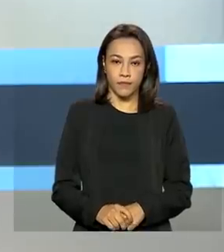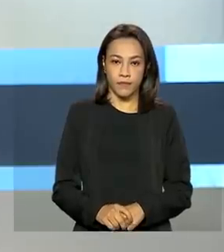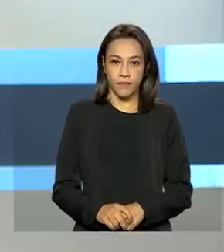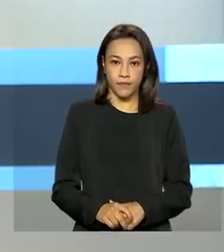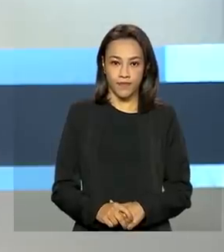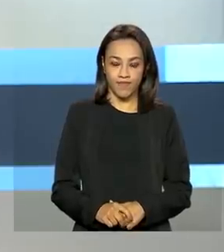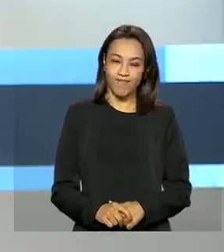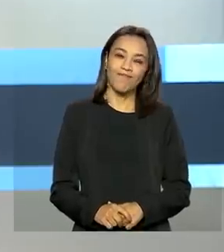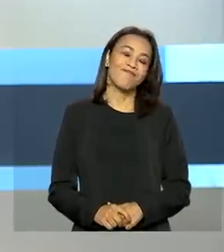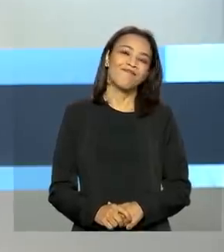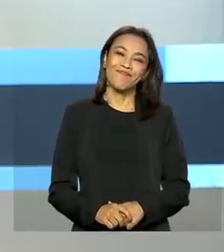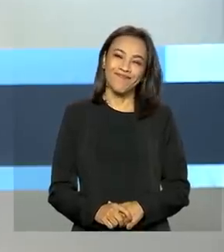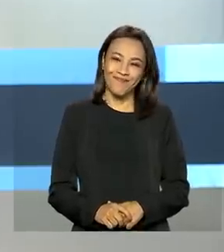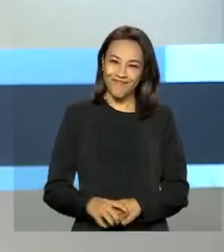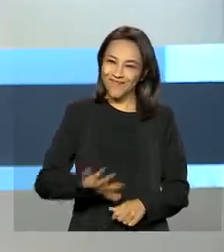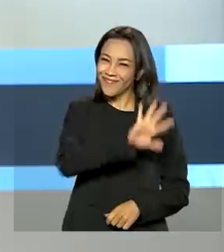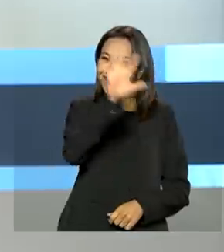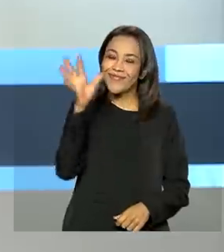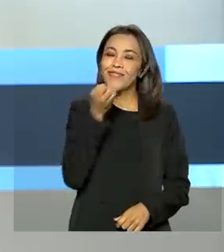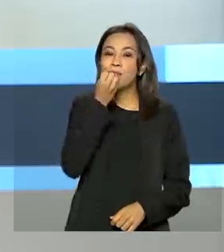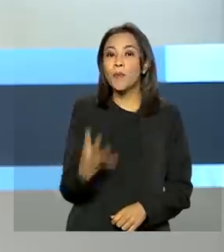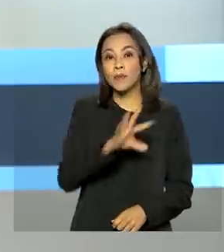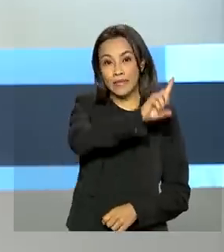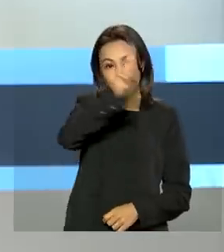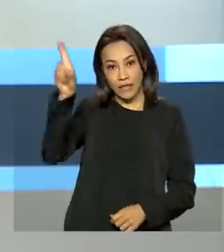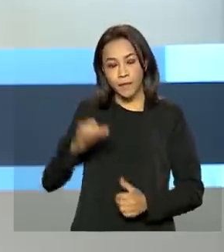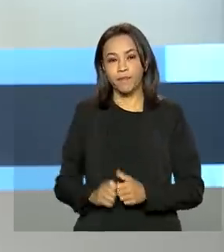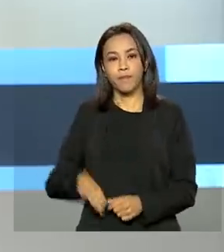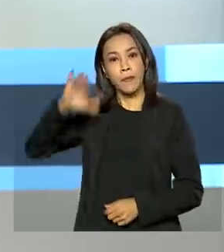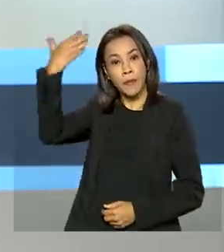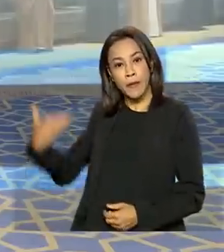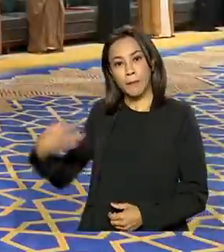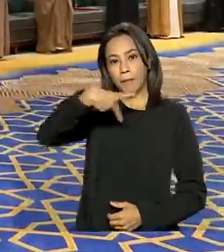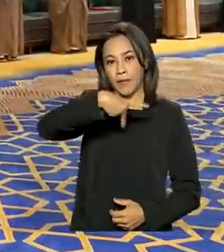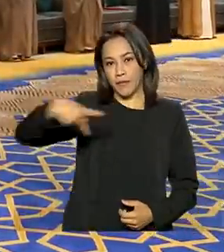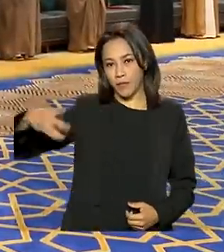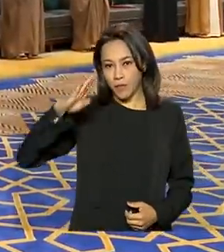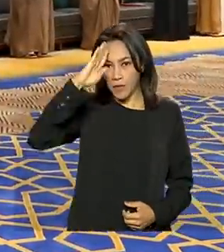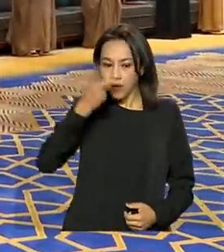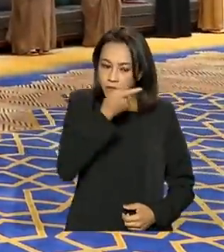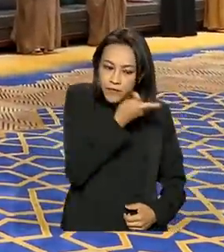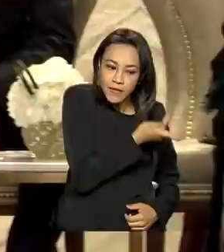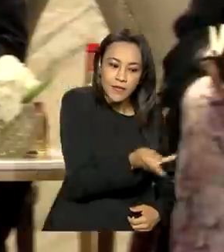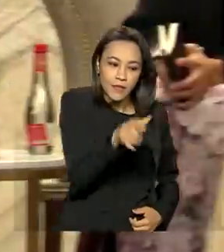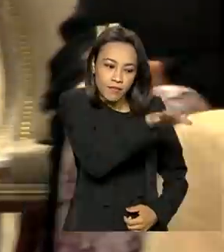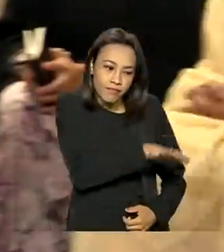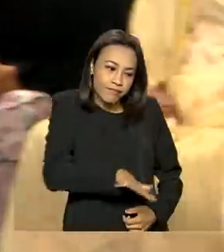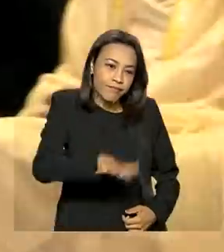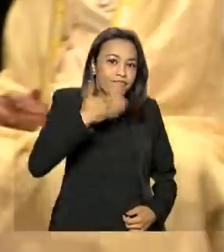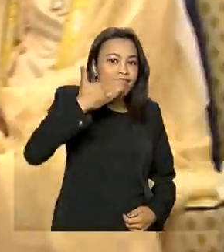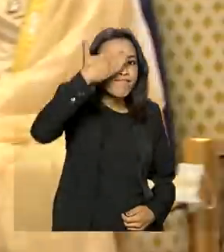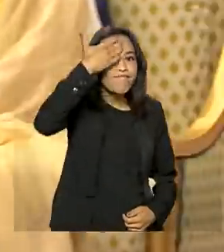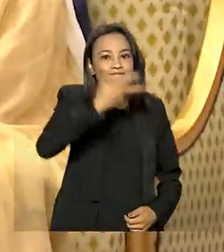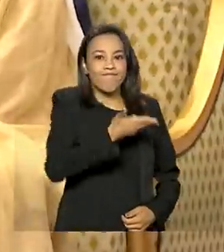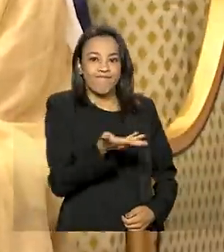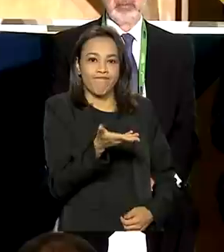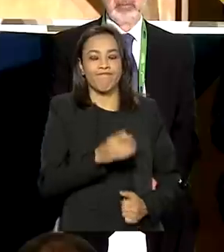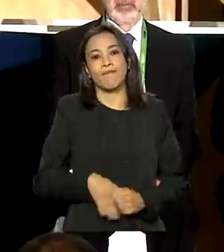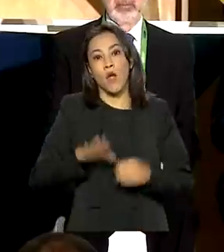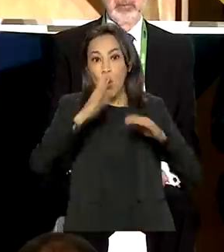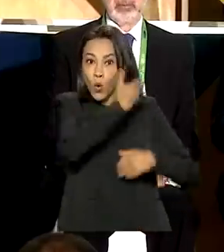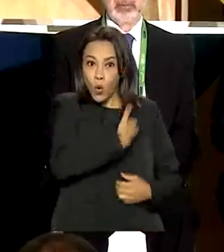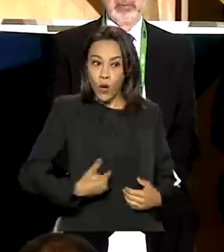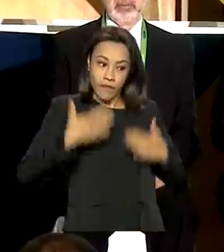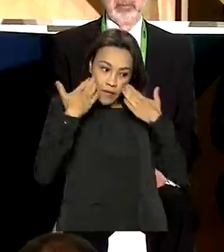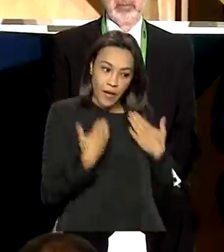o Olá bom dia presidente Jair bolsonaro visita aos Emirados Árabes governo